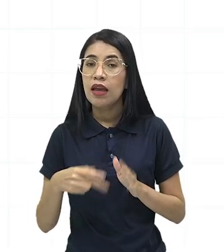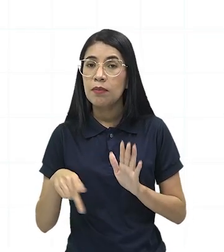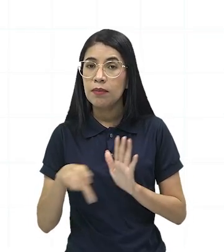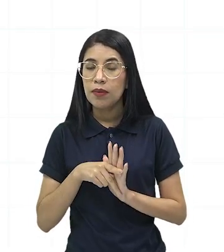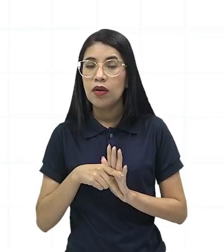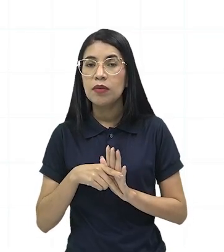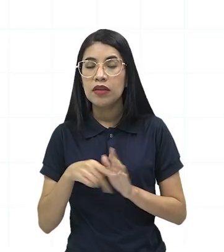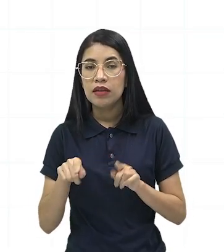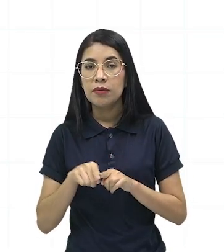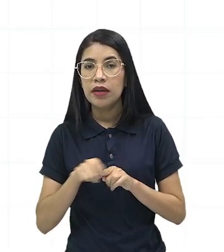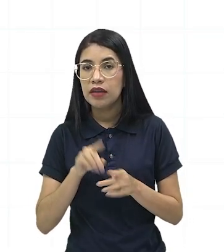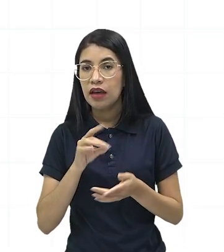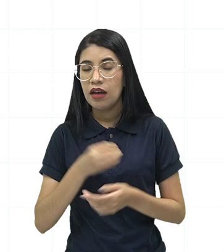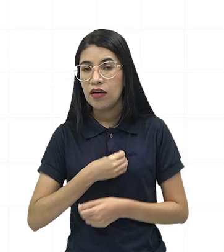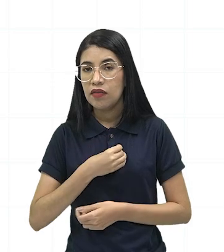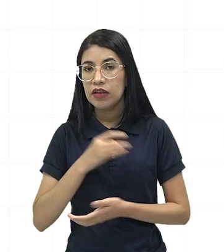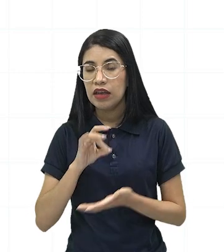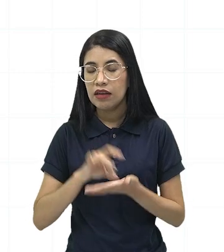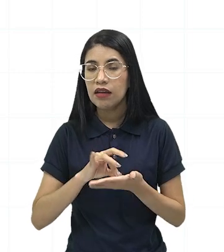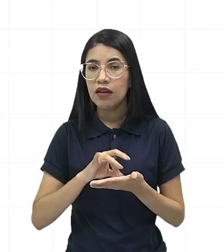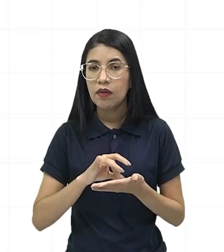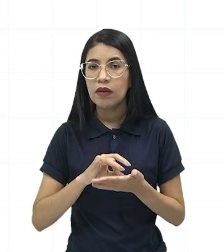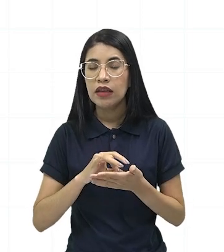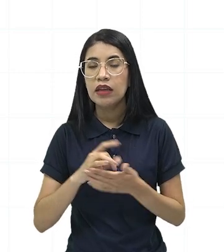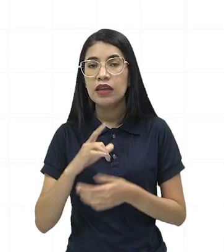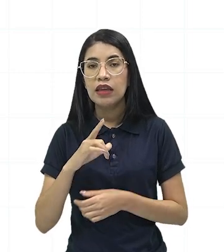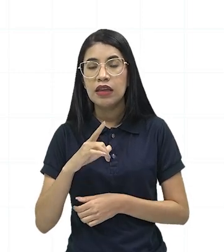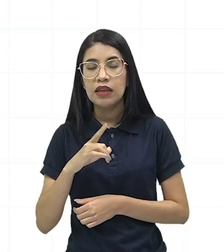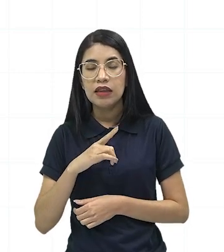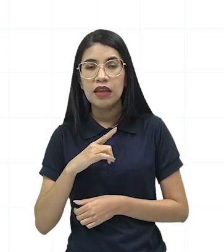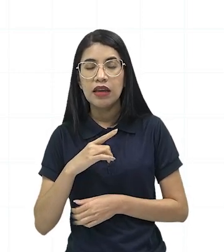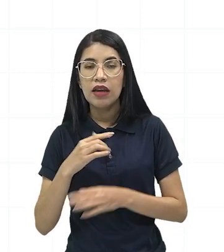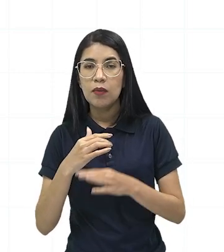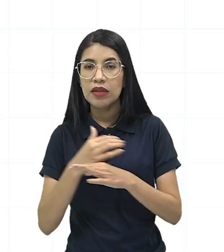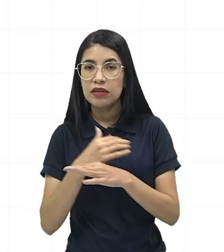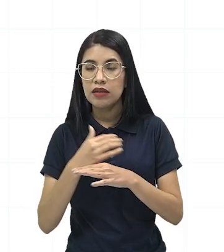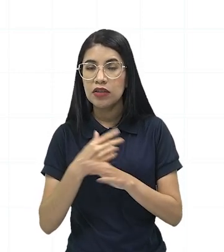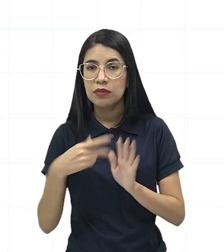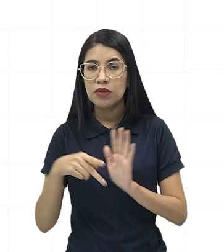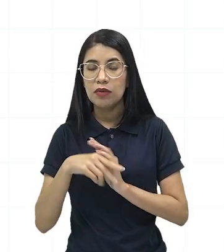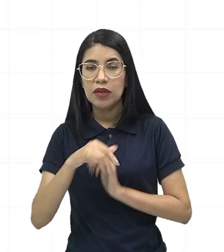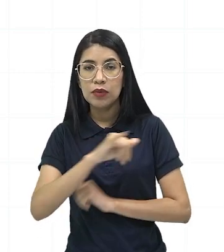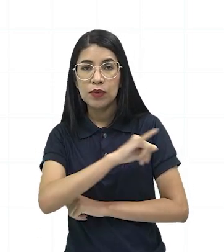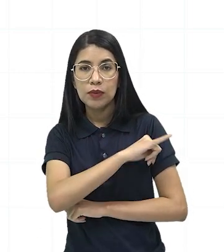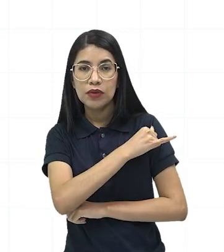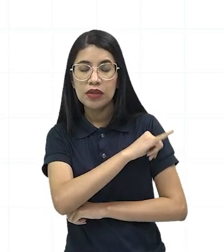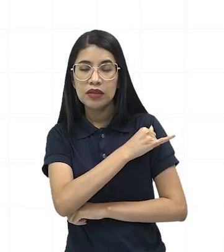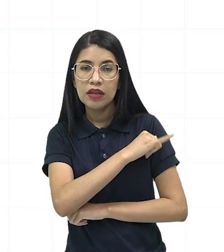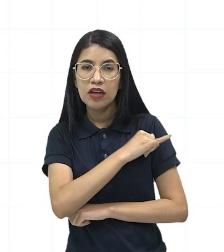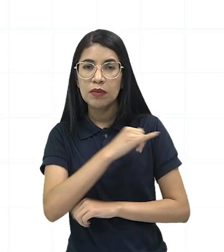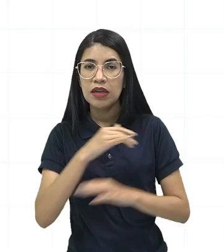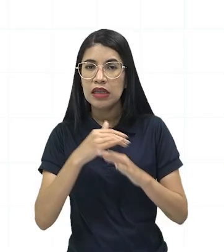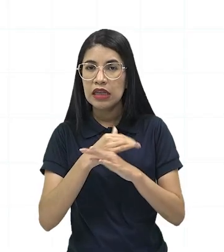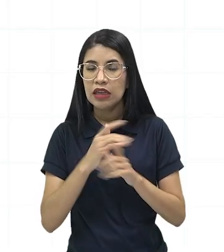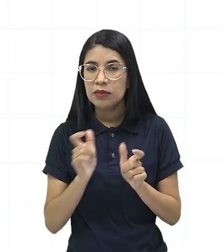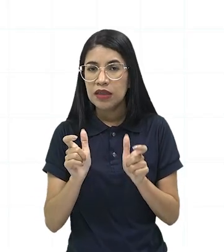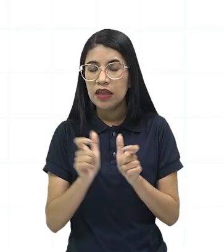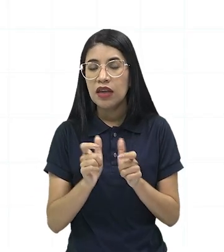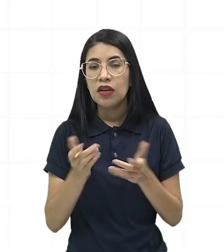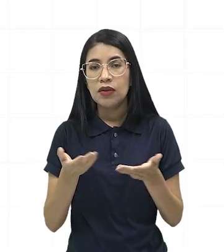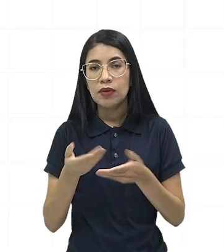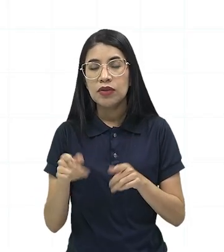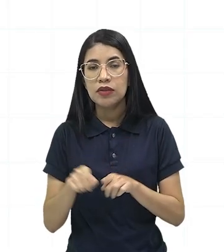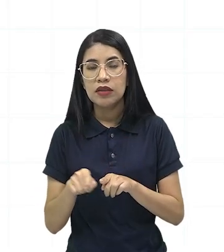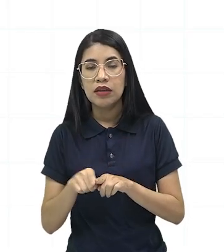propriamente, porque Itaguaí é uma cidade que fica no Rio de Janeiro. Era uma pequena cidade do Rio de Janeiro, que hoje ela faz